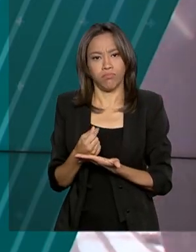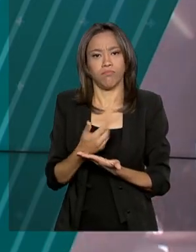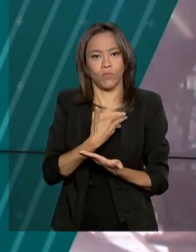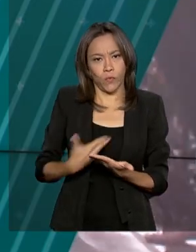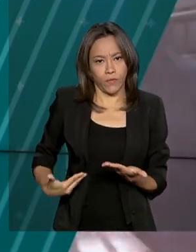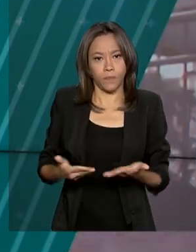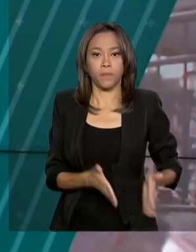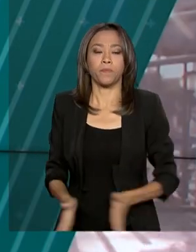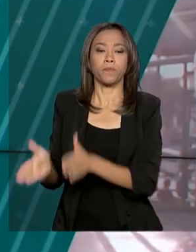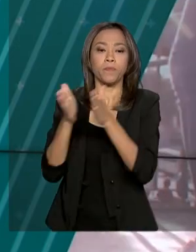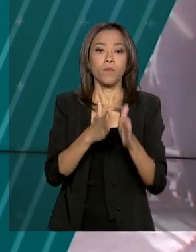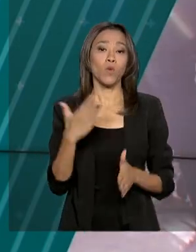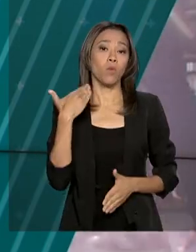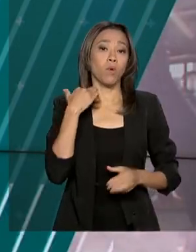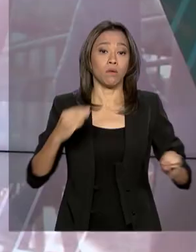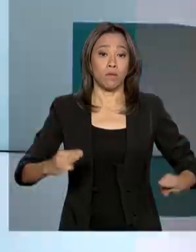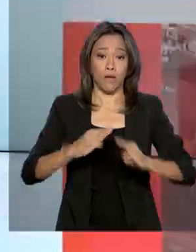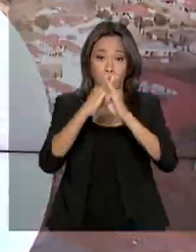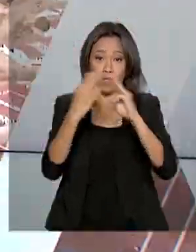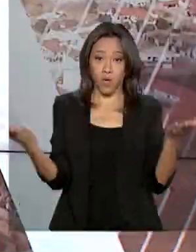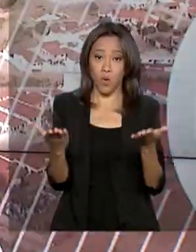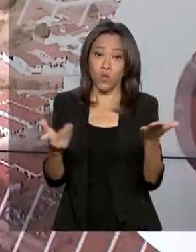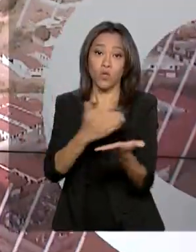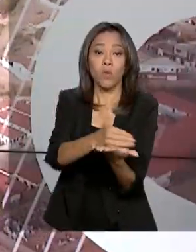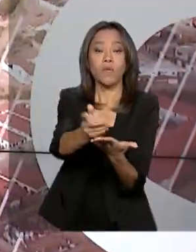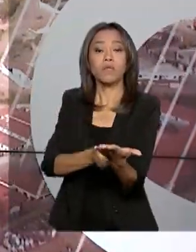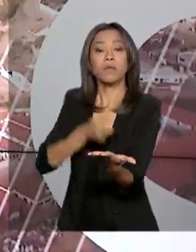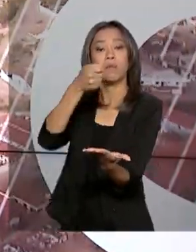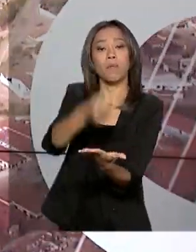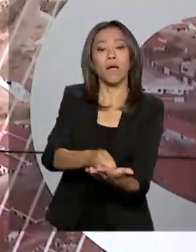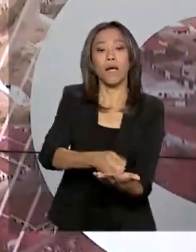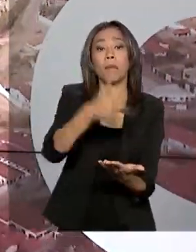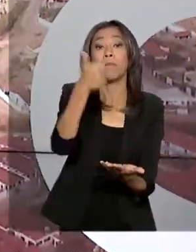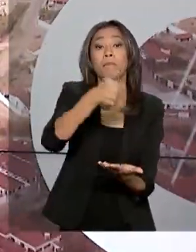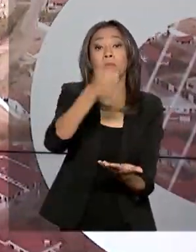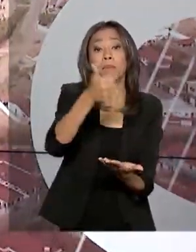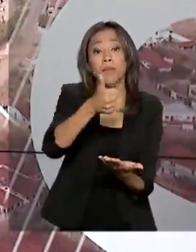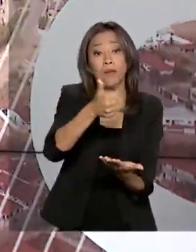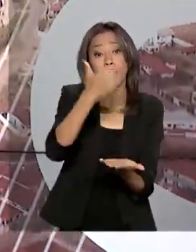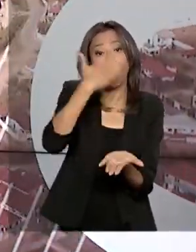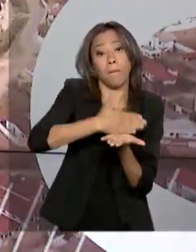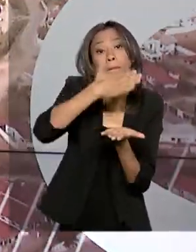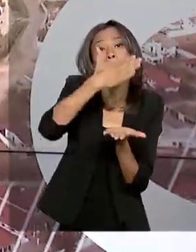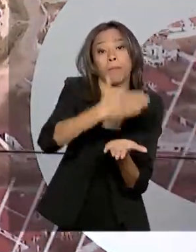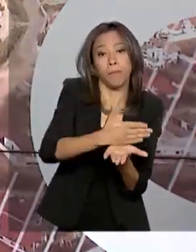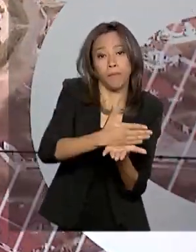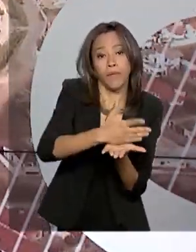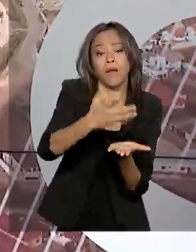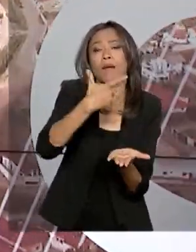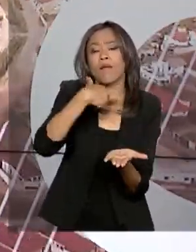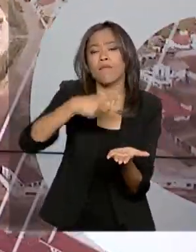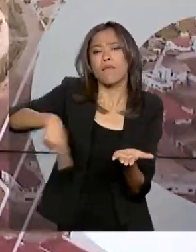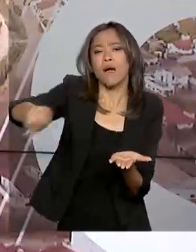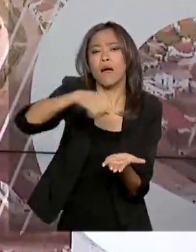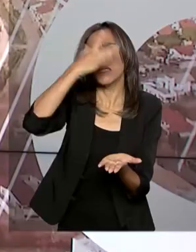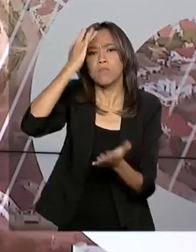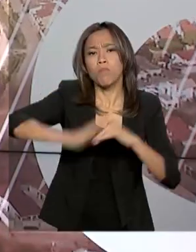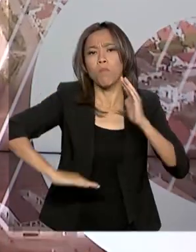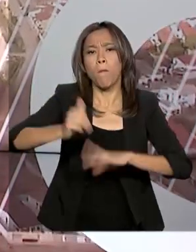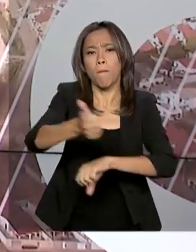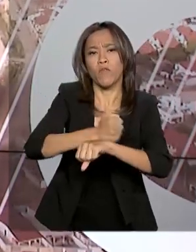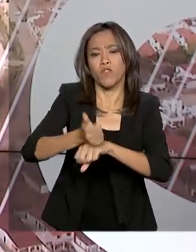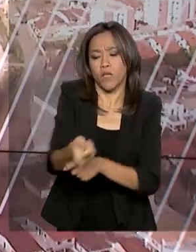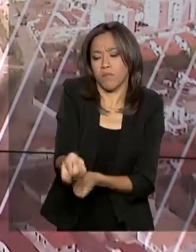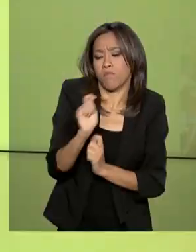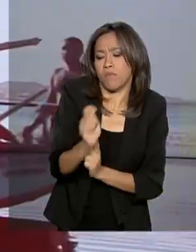A Caixa Econômica Federal começa a pagar hoje a primeira parcela do auxílio emergencial aos pescadores profissionais de